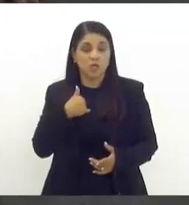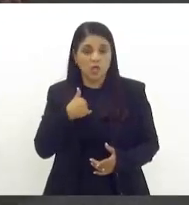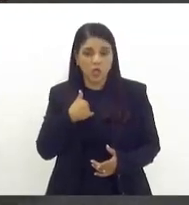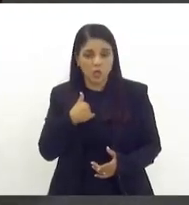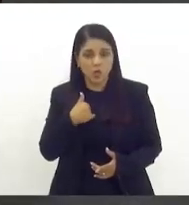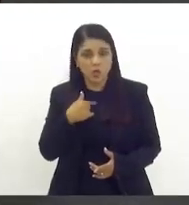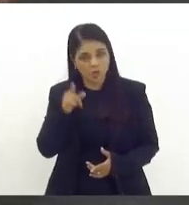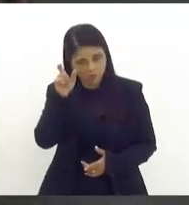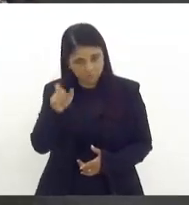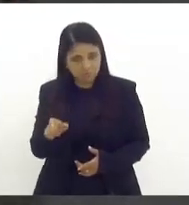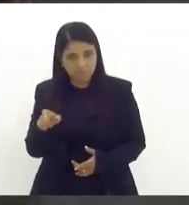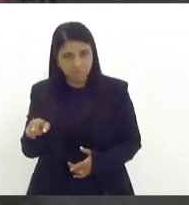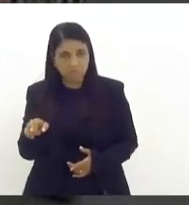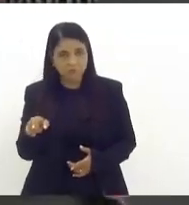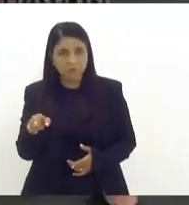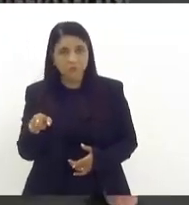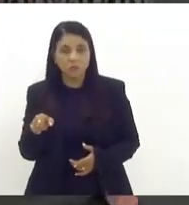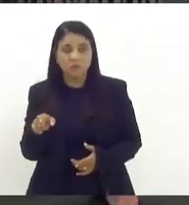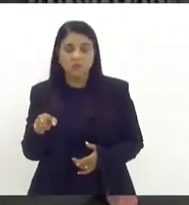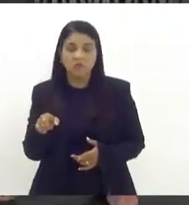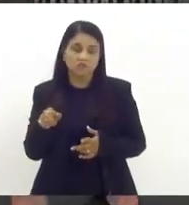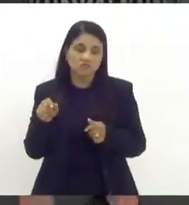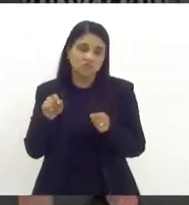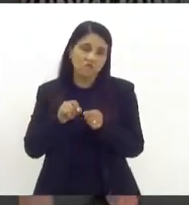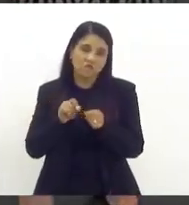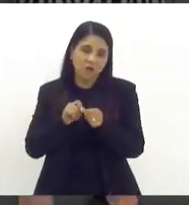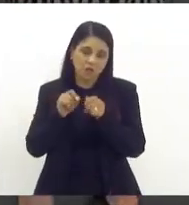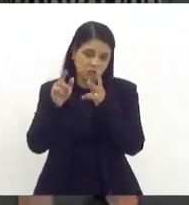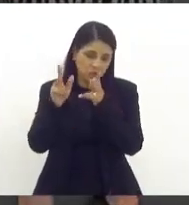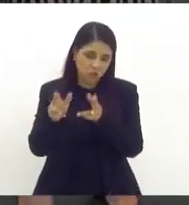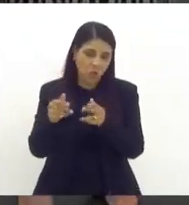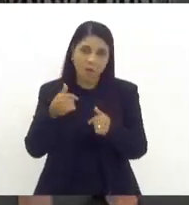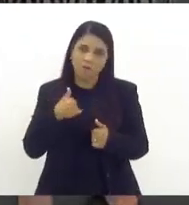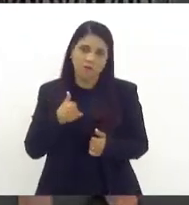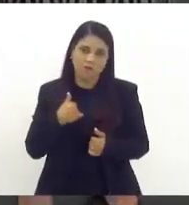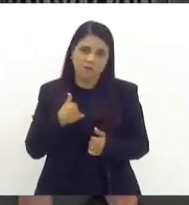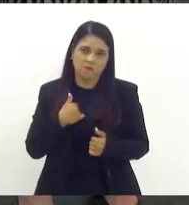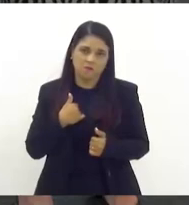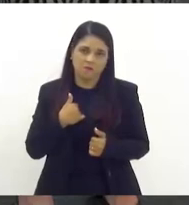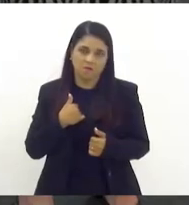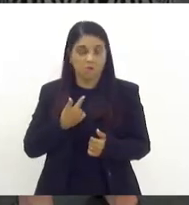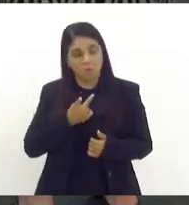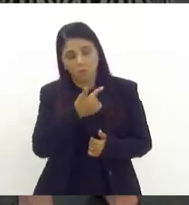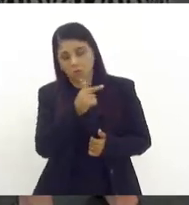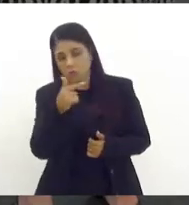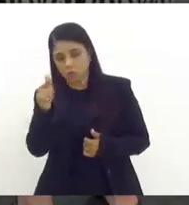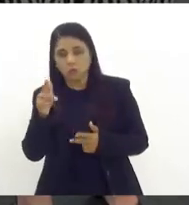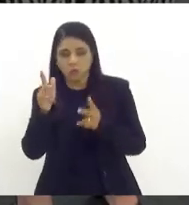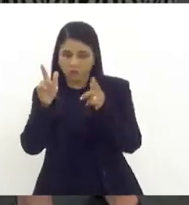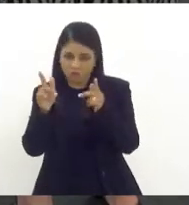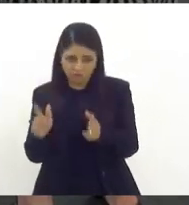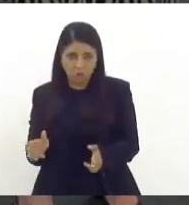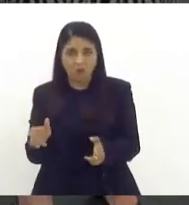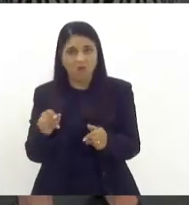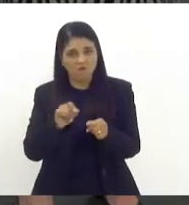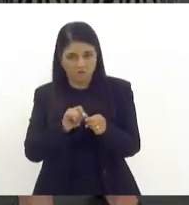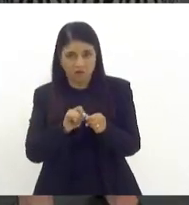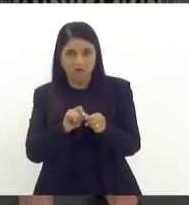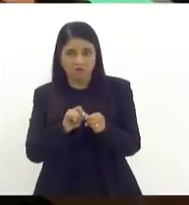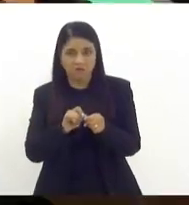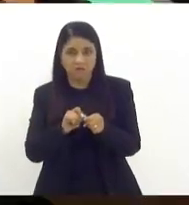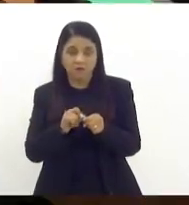ele o que às vezes ele não faz comigo pode fazer com outras Bota lá no